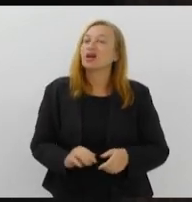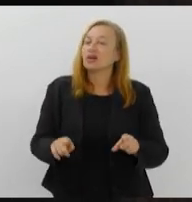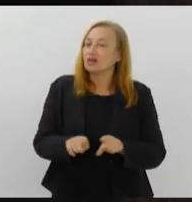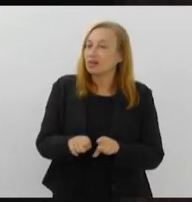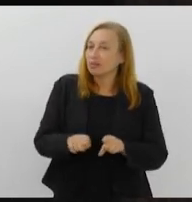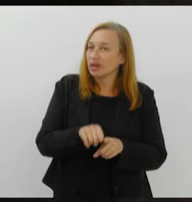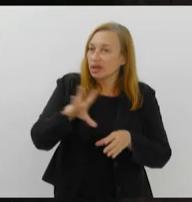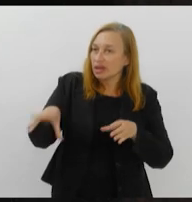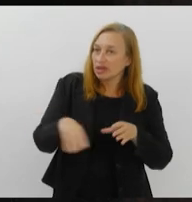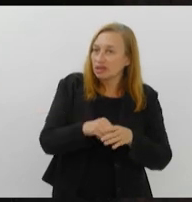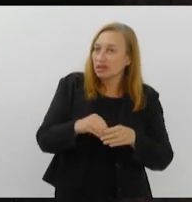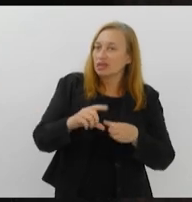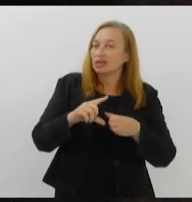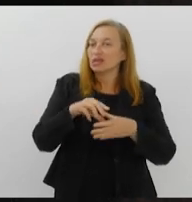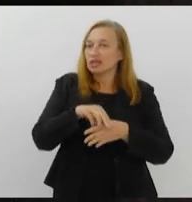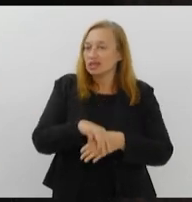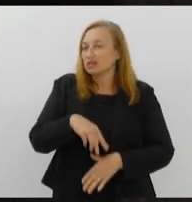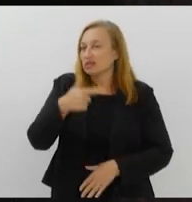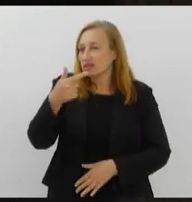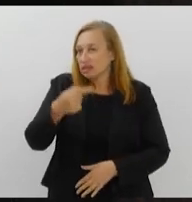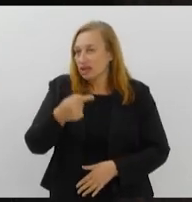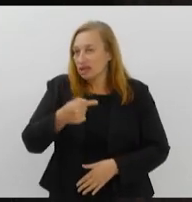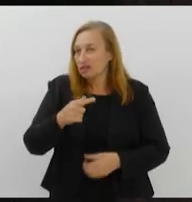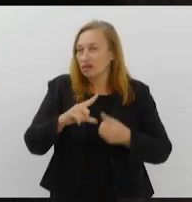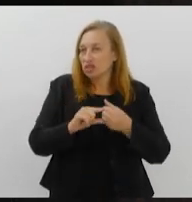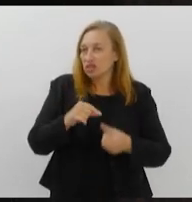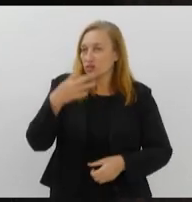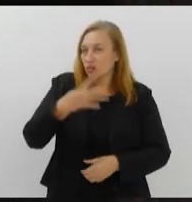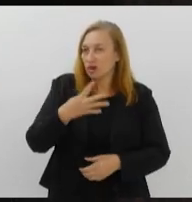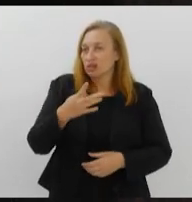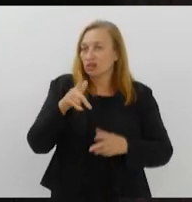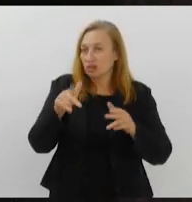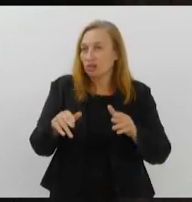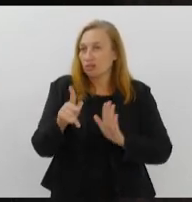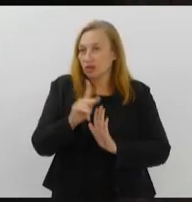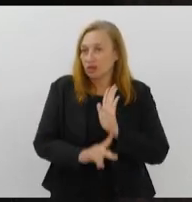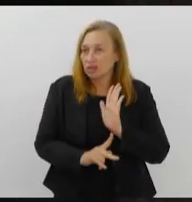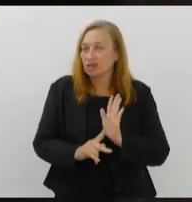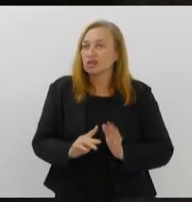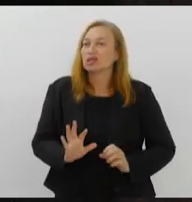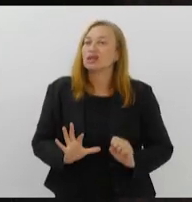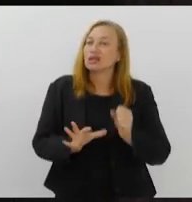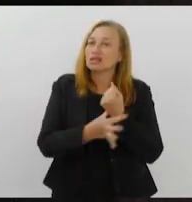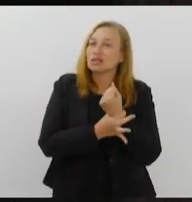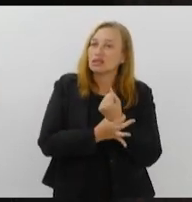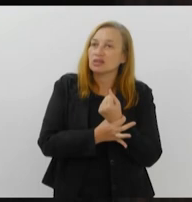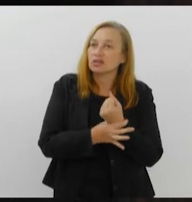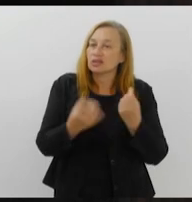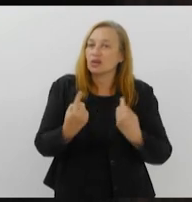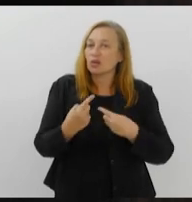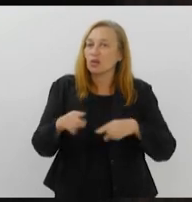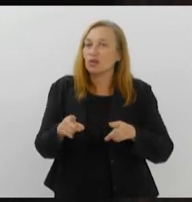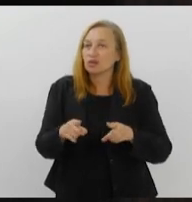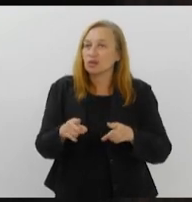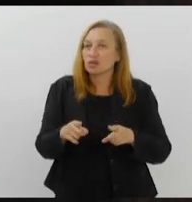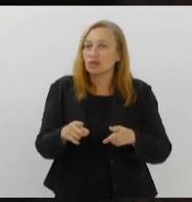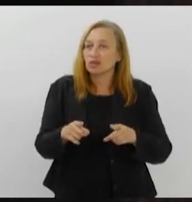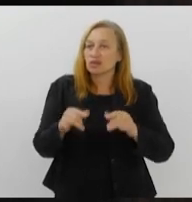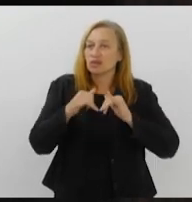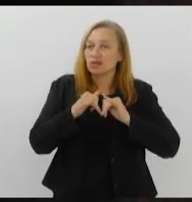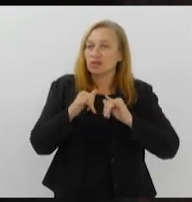Acrescenta-se no inciso 7 do artigo 4º do mesmo projeto, garantir que ações de combate às notícias falsas